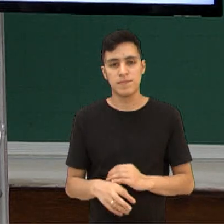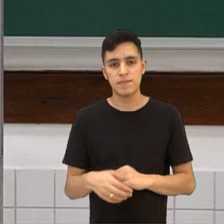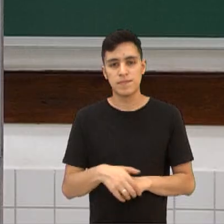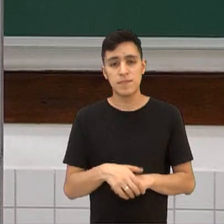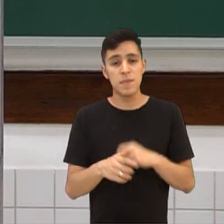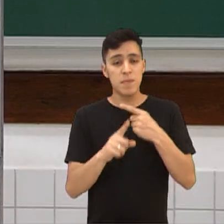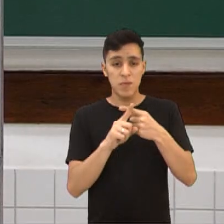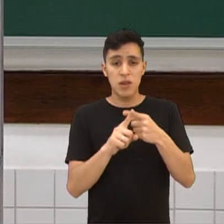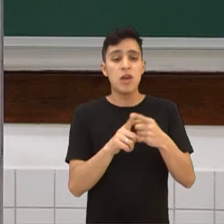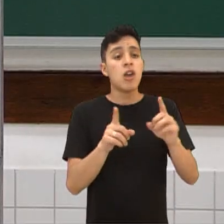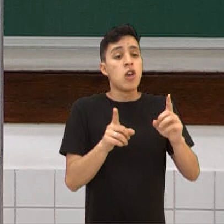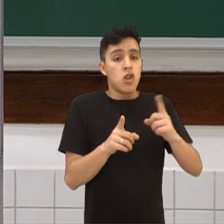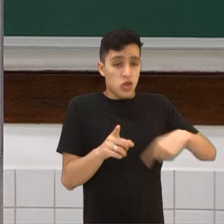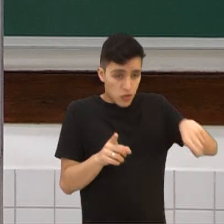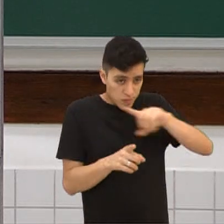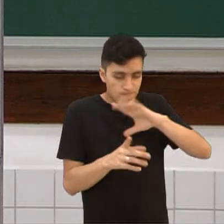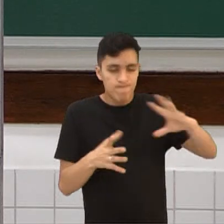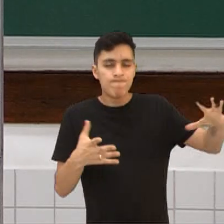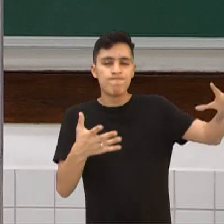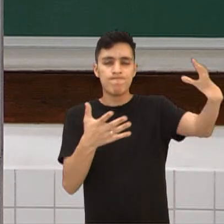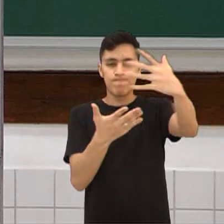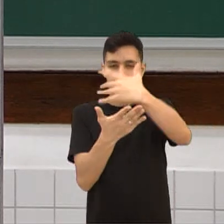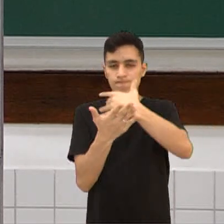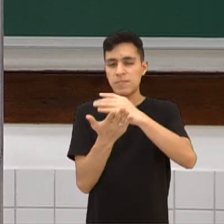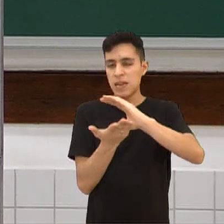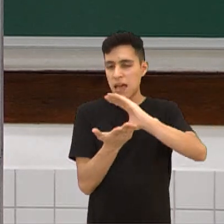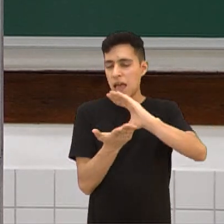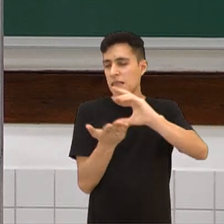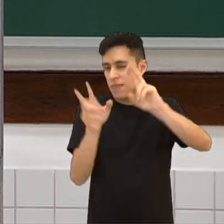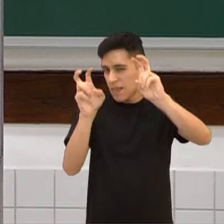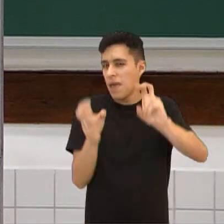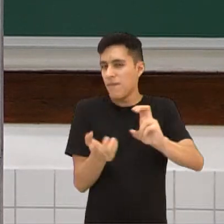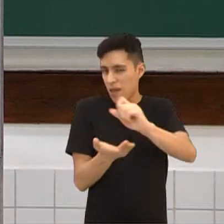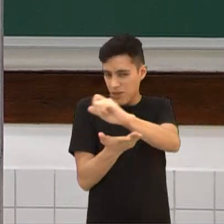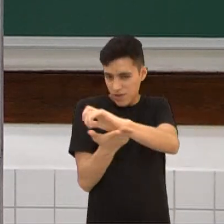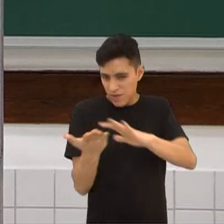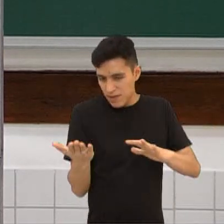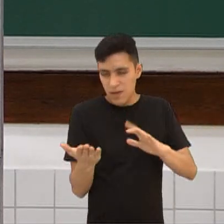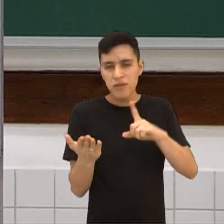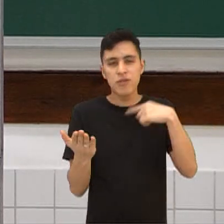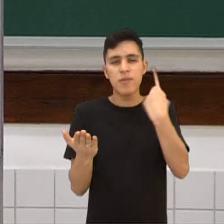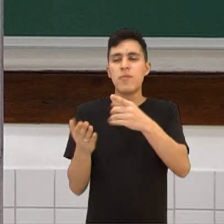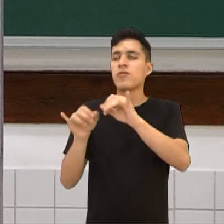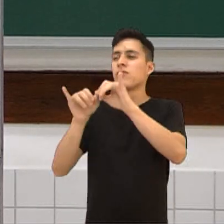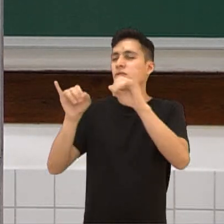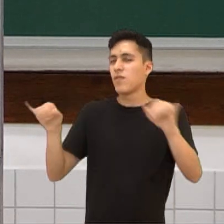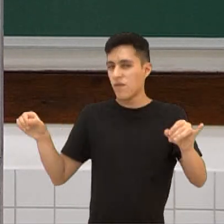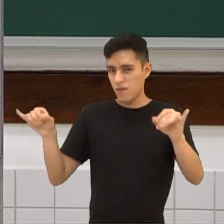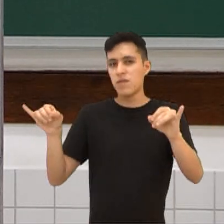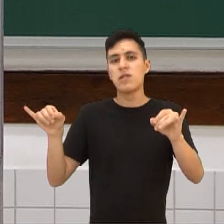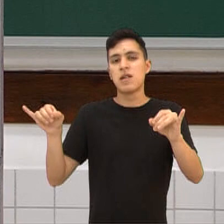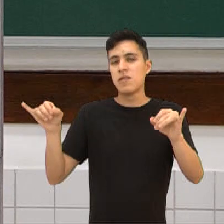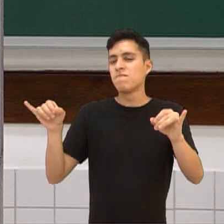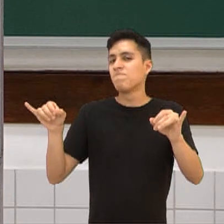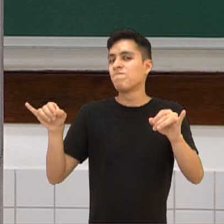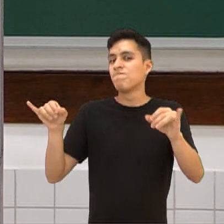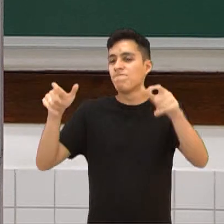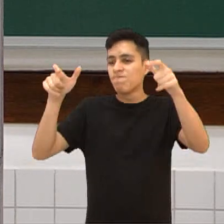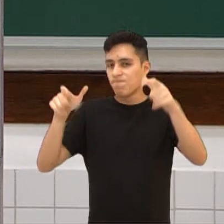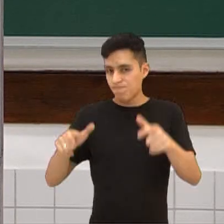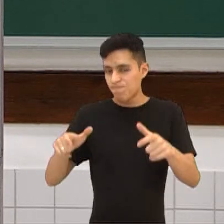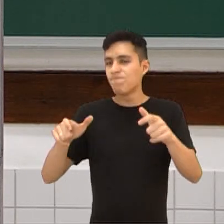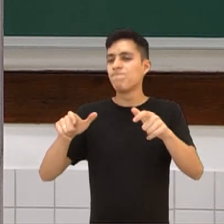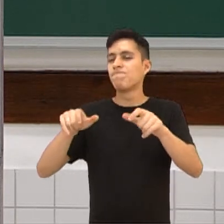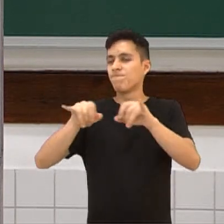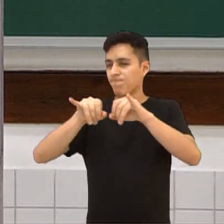josé.queller@escola.pr.gov.br, porque a gente vai fazer isso e eu garanto que a gente divulga lá nas redes sociais, lá tem os professores da Secretaria de Educação que vai ajudar a divulgar lá. Tá